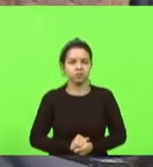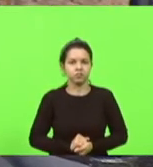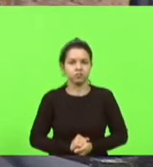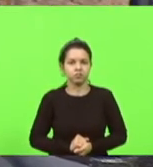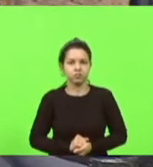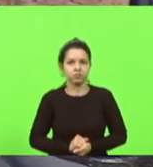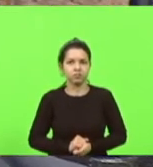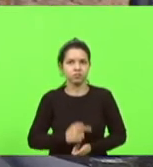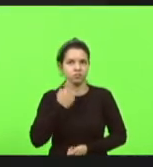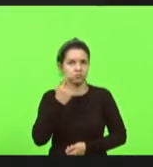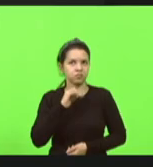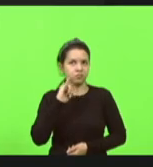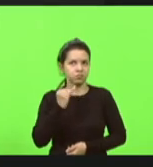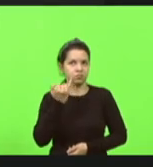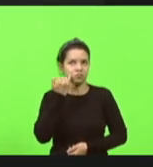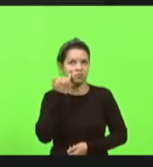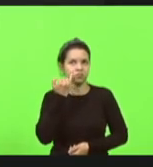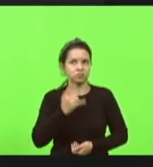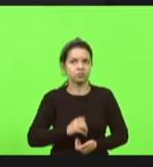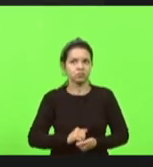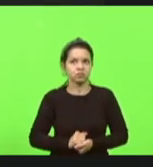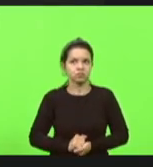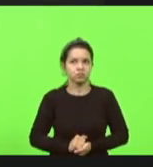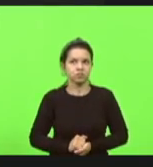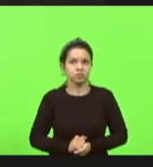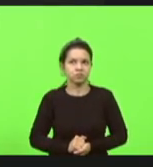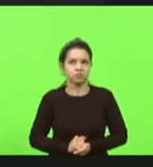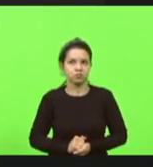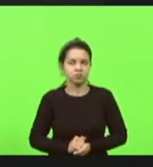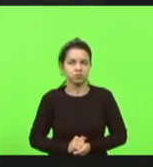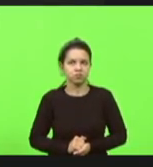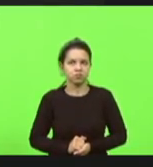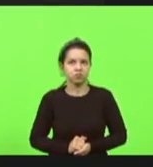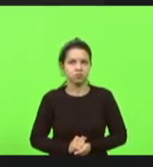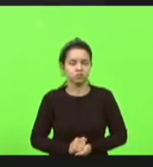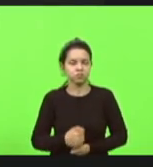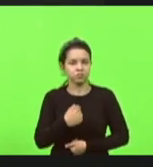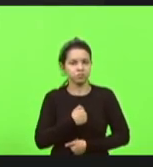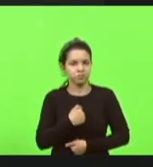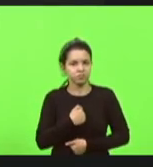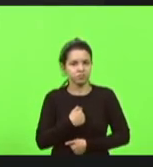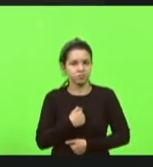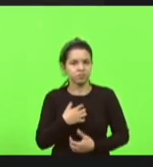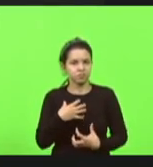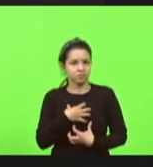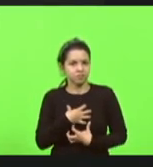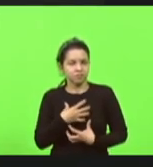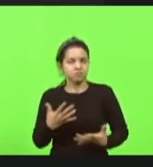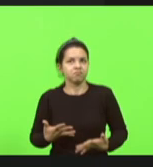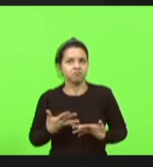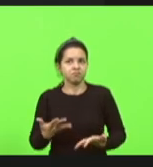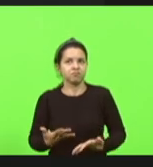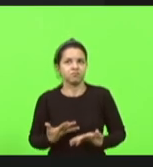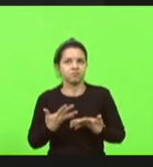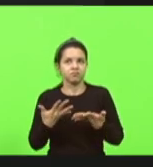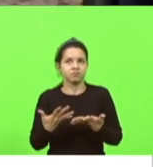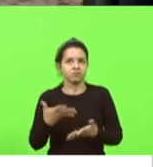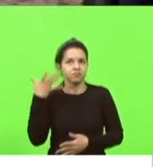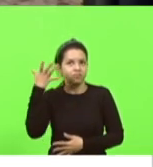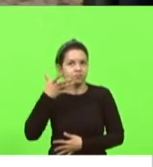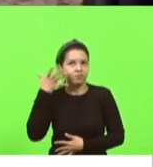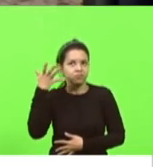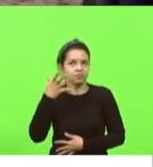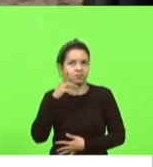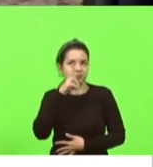Deputado Jessé Lopes. Não, eu fiquei bastante entusiasmado com o discurso do Ivan,